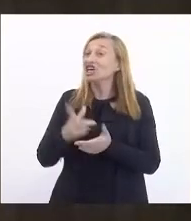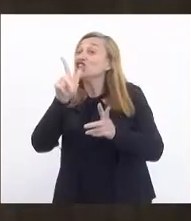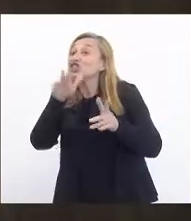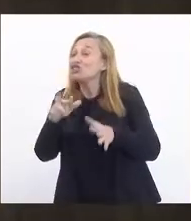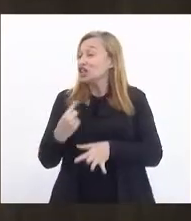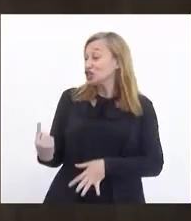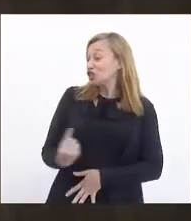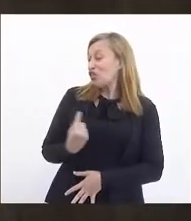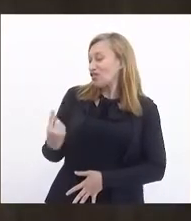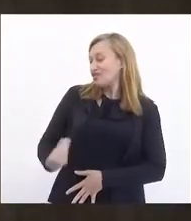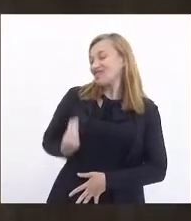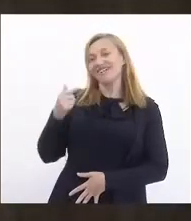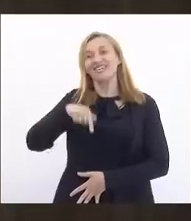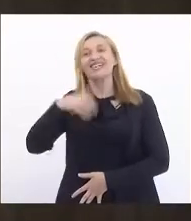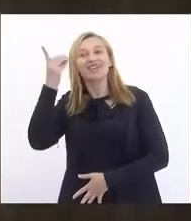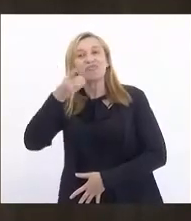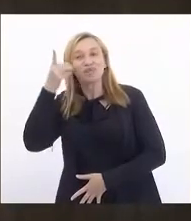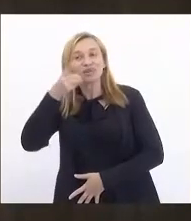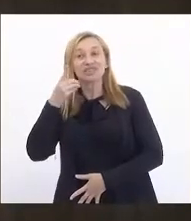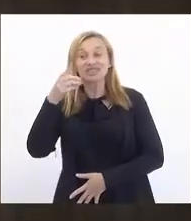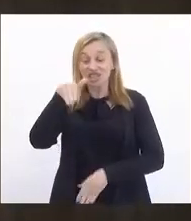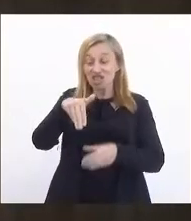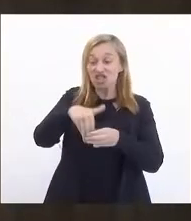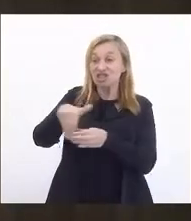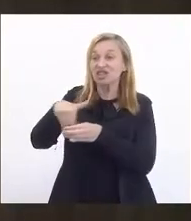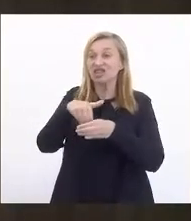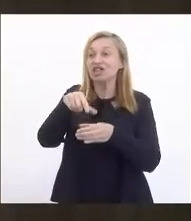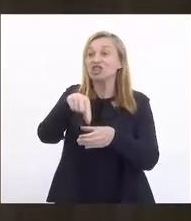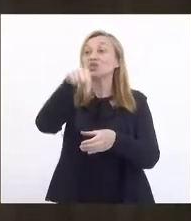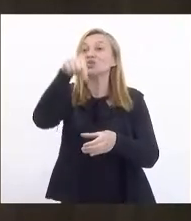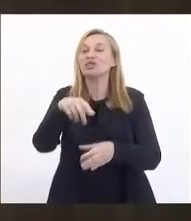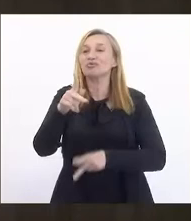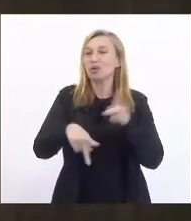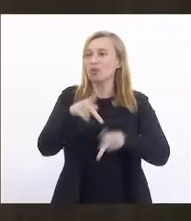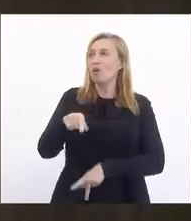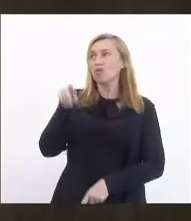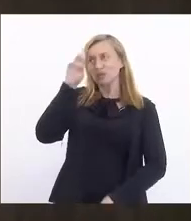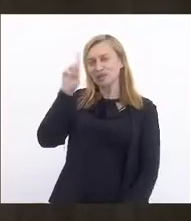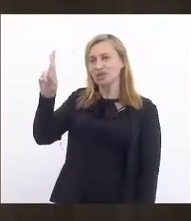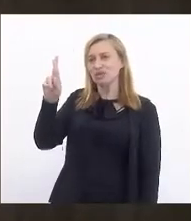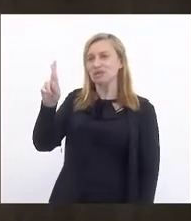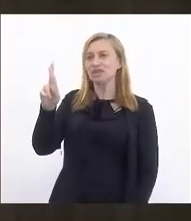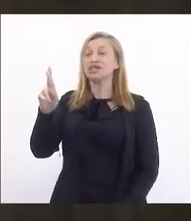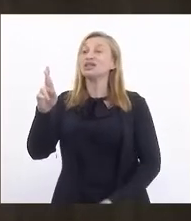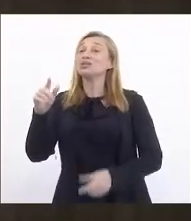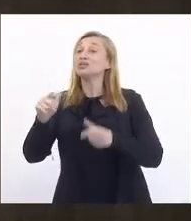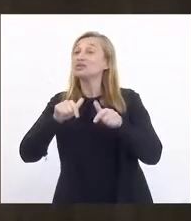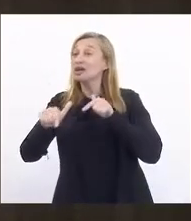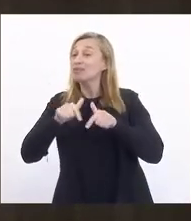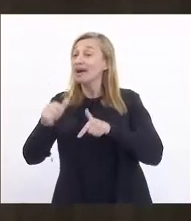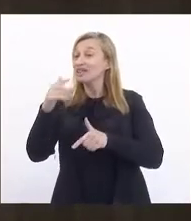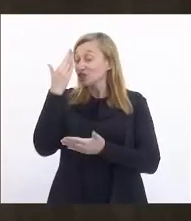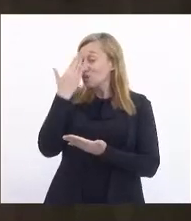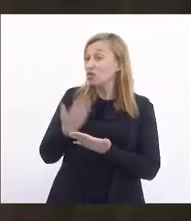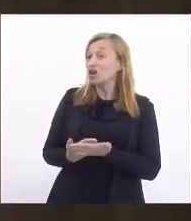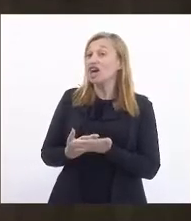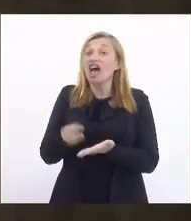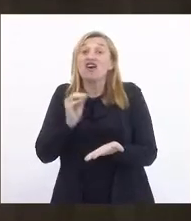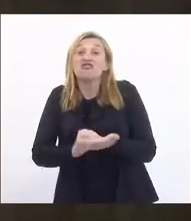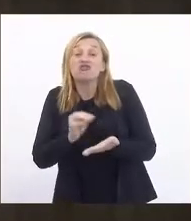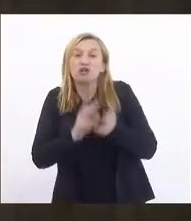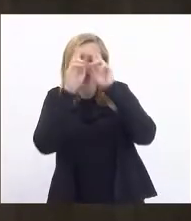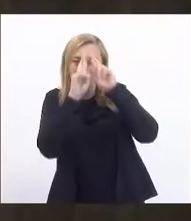de nós que estamos aqui parlamentares eleitos pelo povo o senhor está no cargo de confiança e é uma falta de respeito